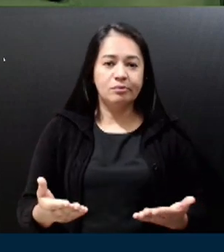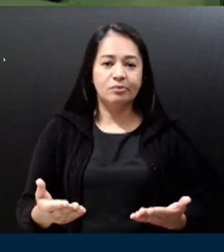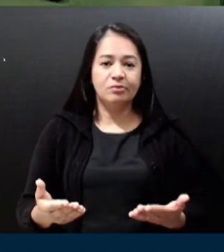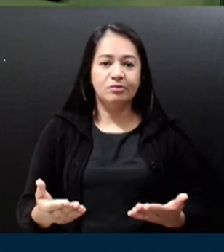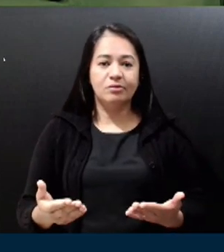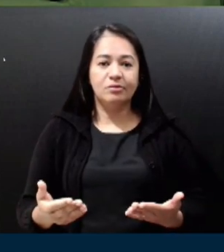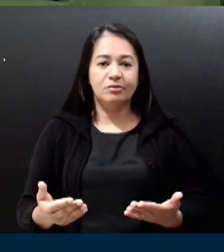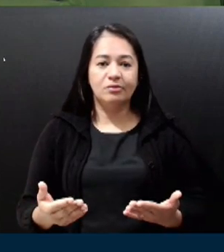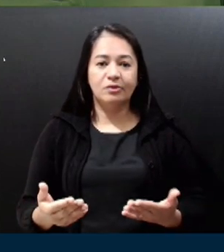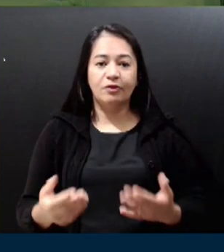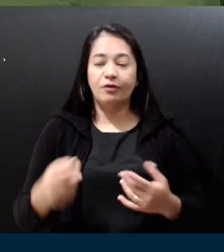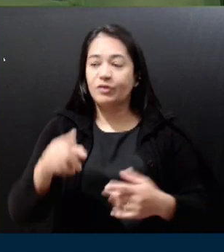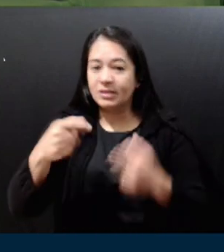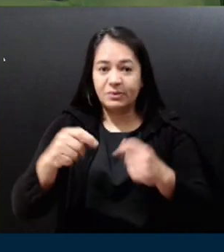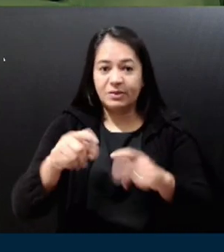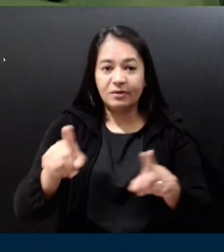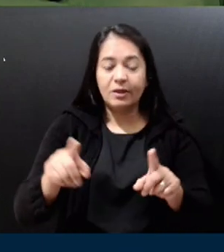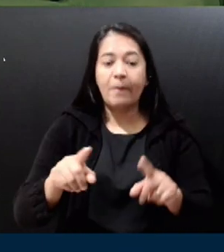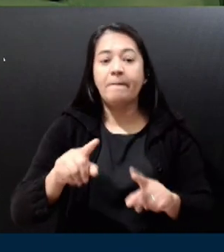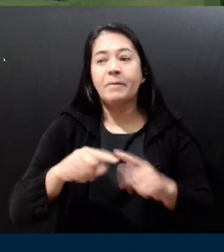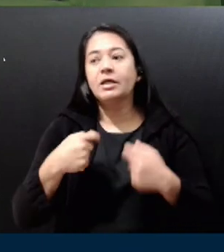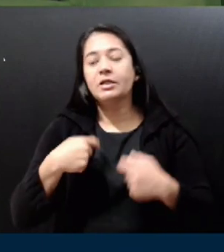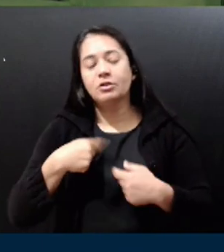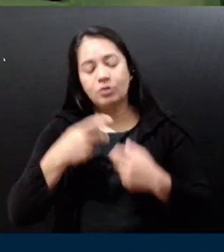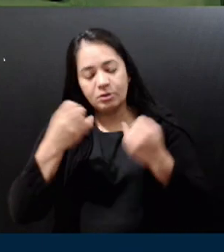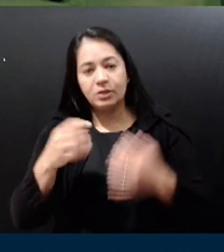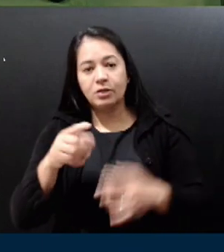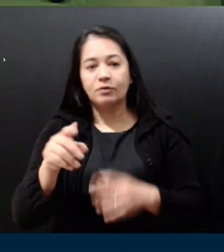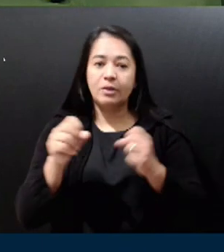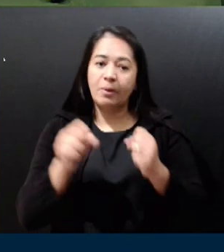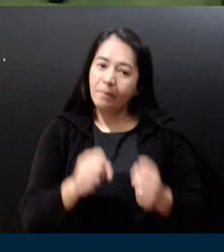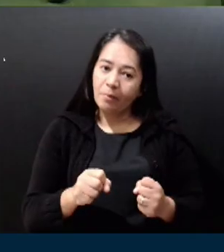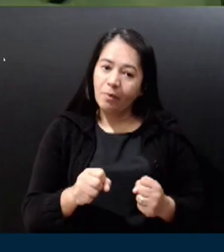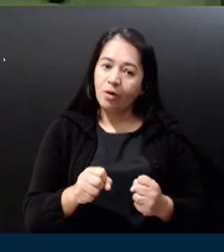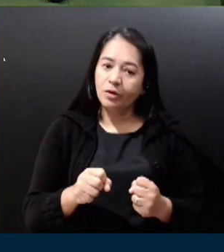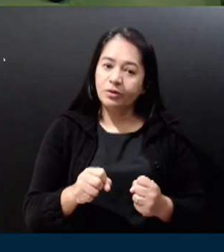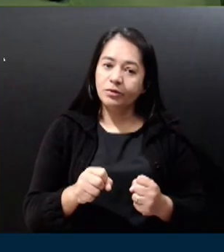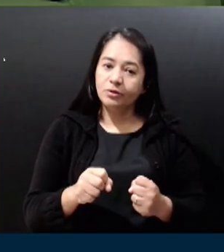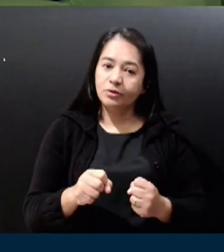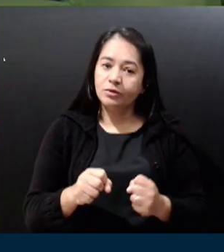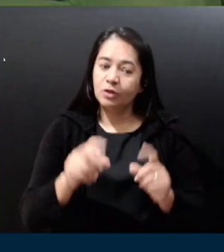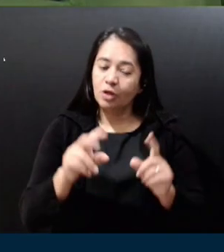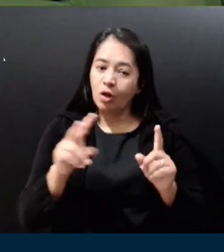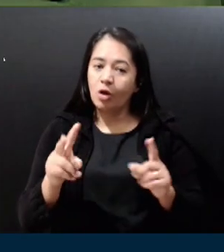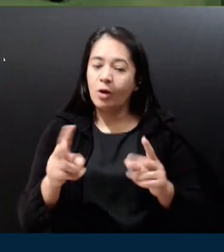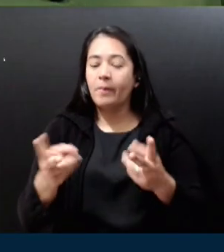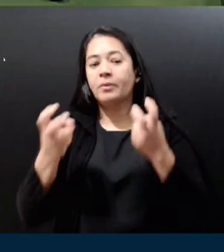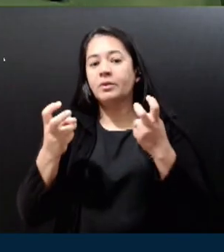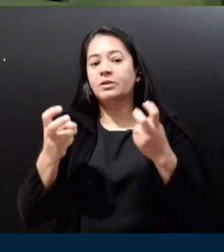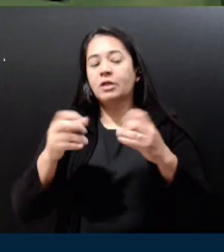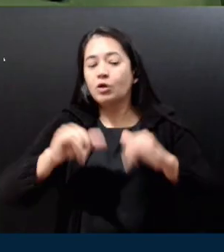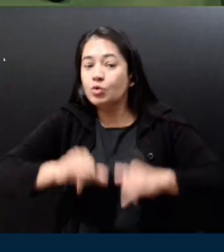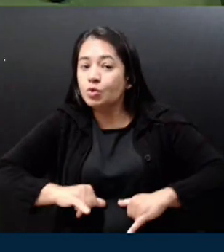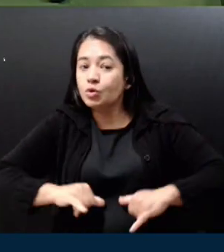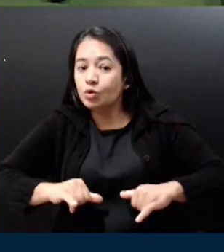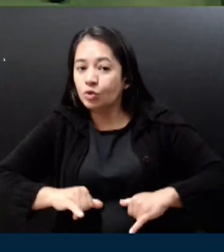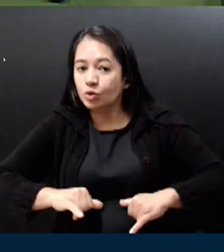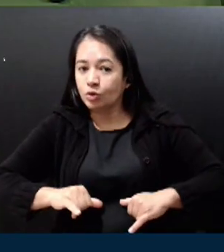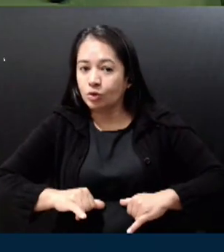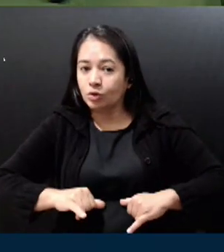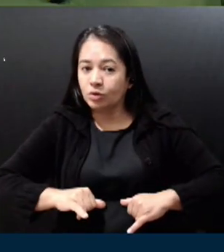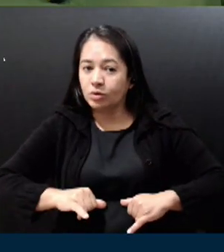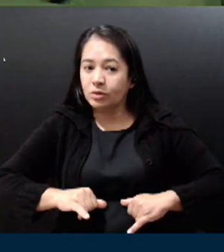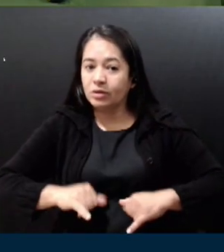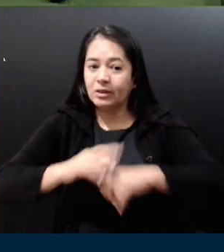mas eu estou falando, olha, comece a olhar para essa dor e para esse sofrimento. A cura é sempre pela fala e